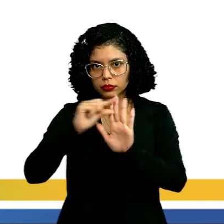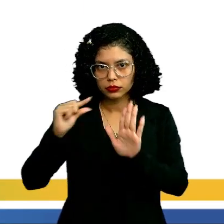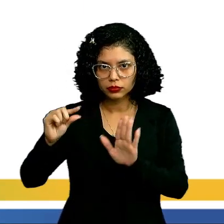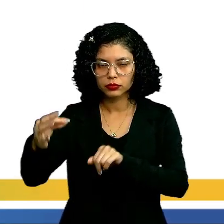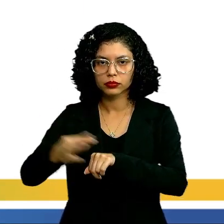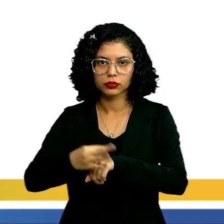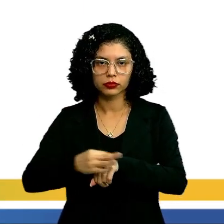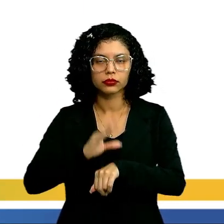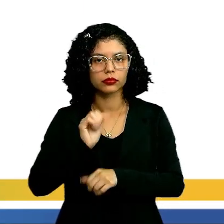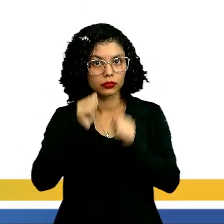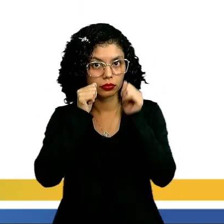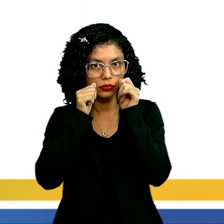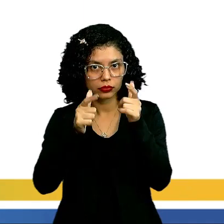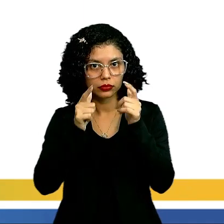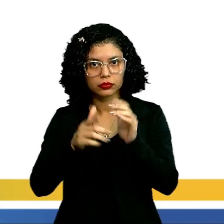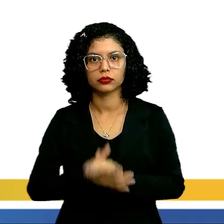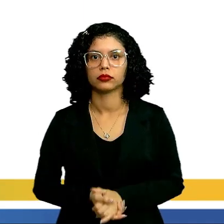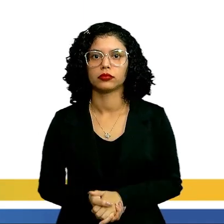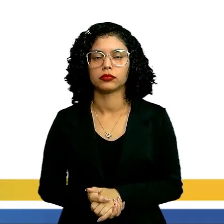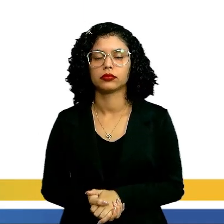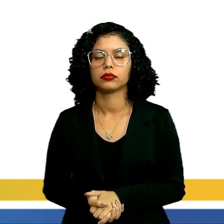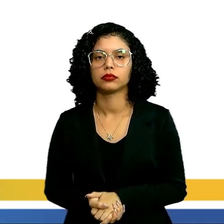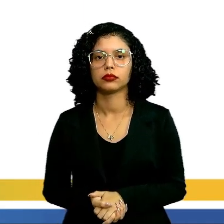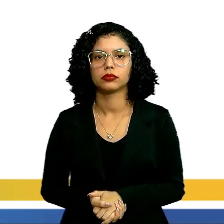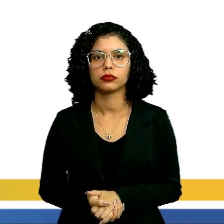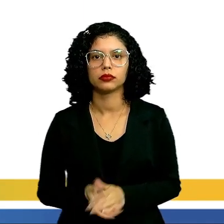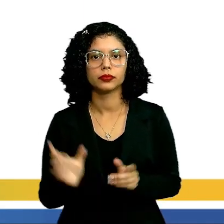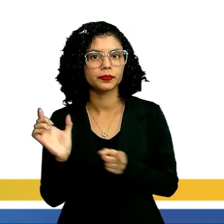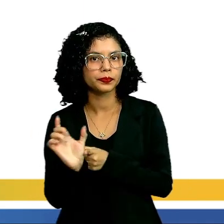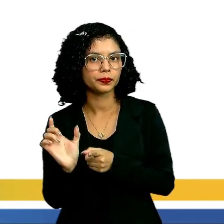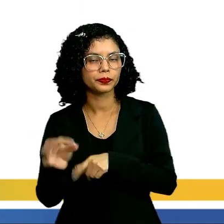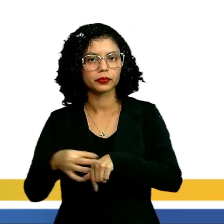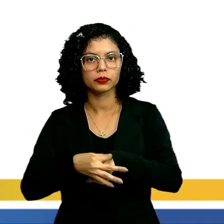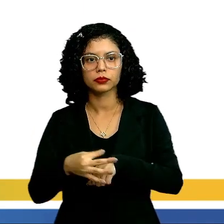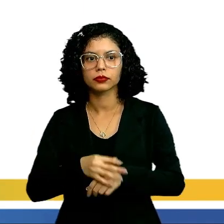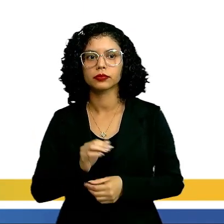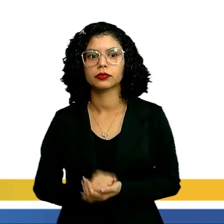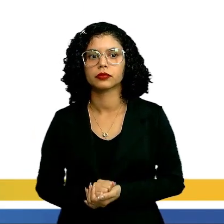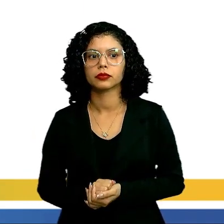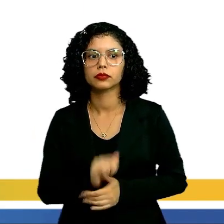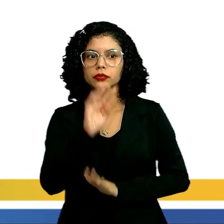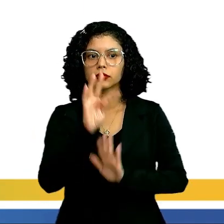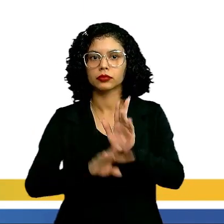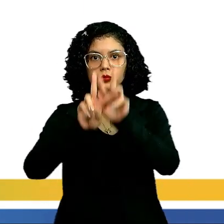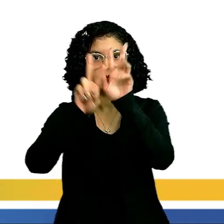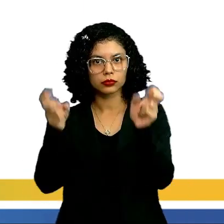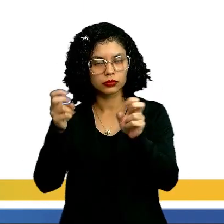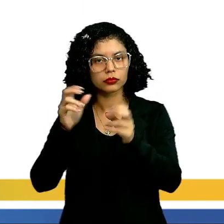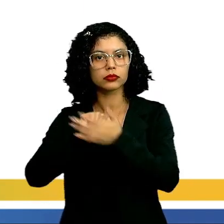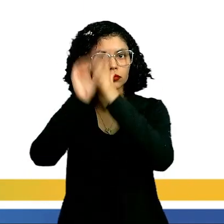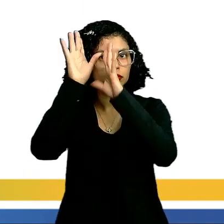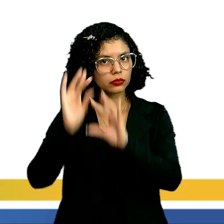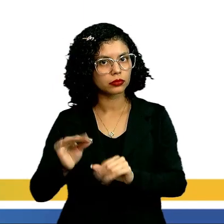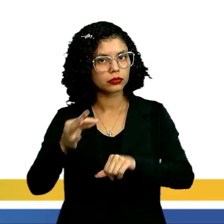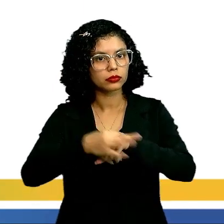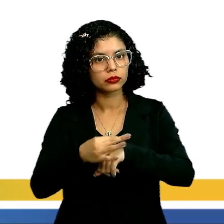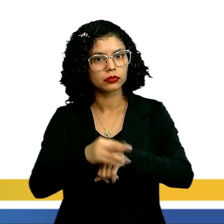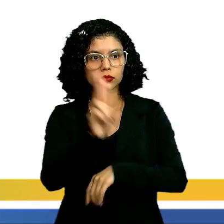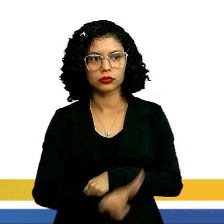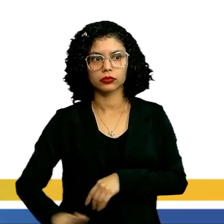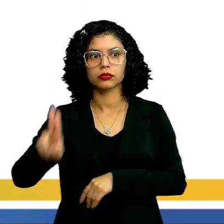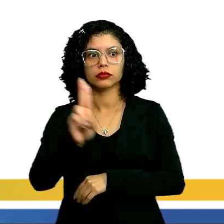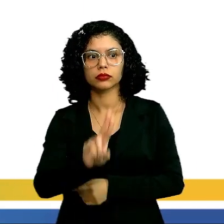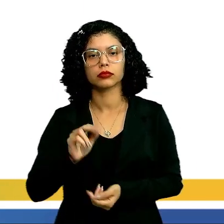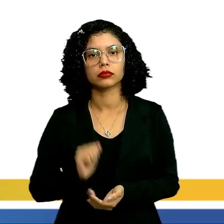em negrito. Então, já fique de olho nessa questão aí, já fique de olho na palavra que está em negrito. O termo destacado em negrito foi